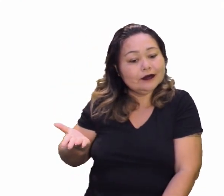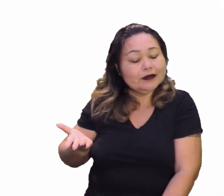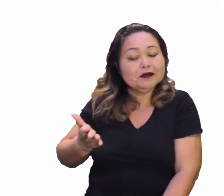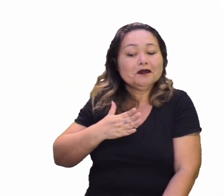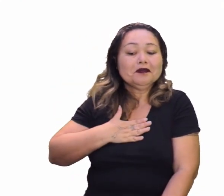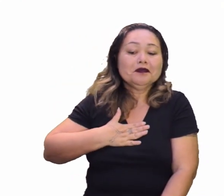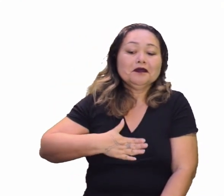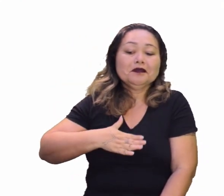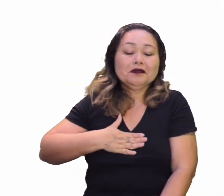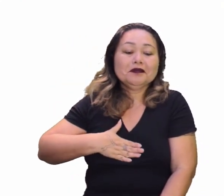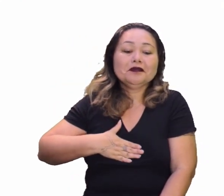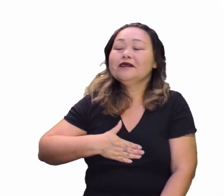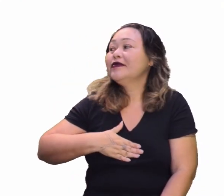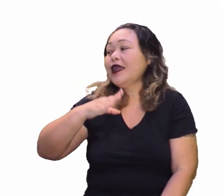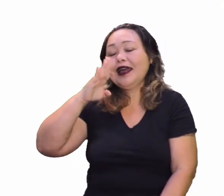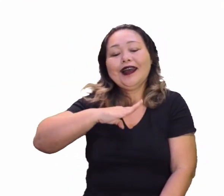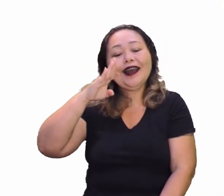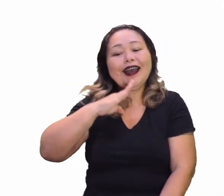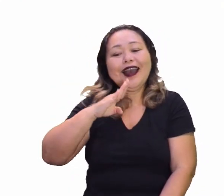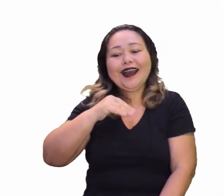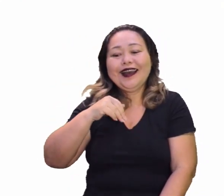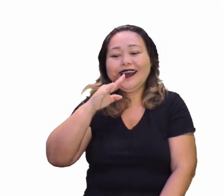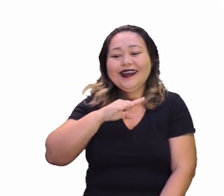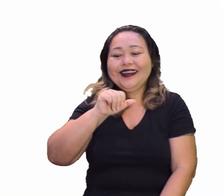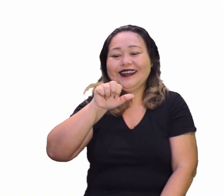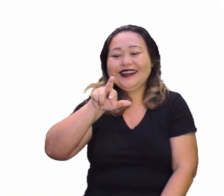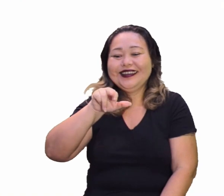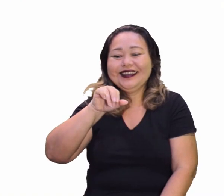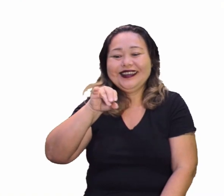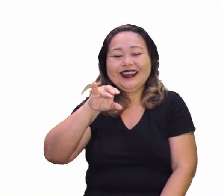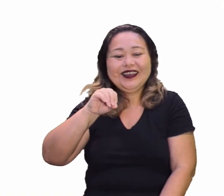dessa. Tranquilo, né? Ele colocou pimenta do reino.